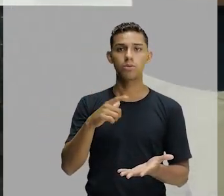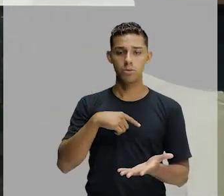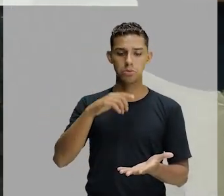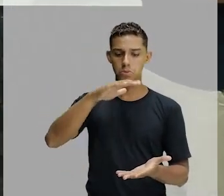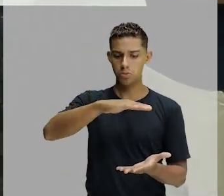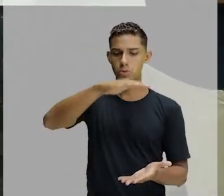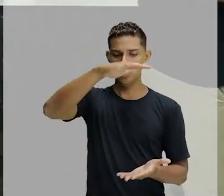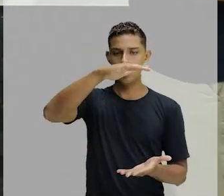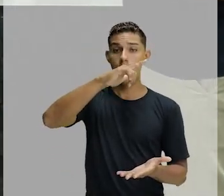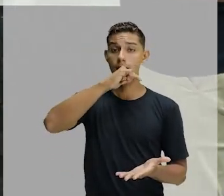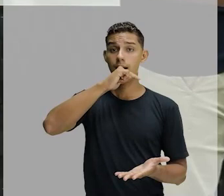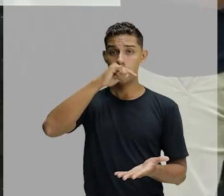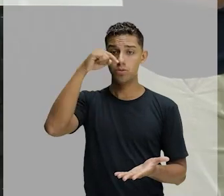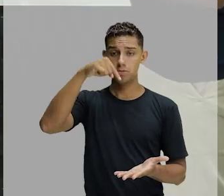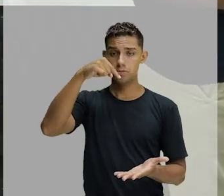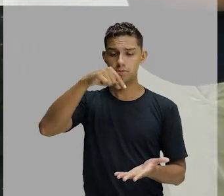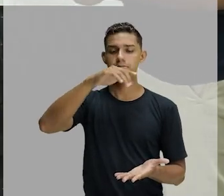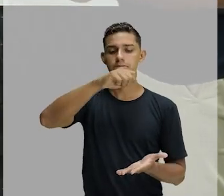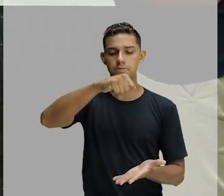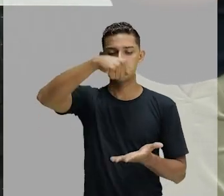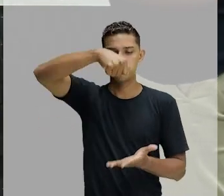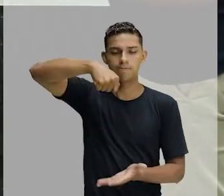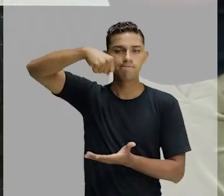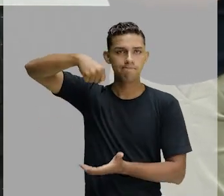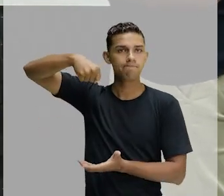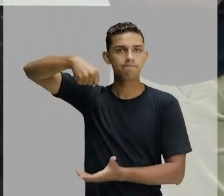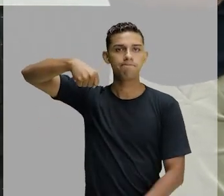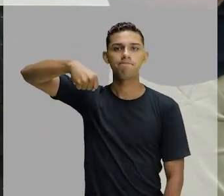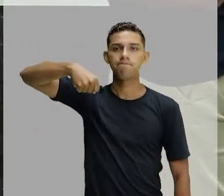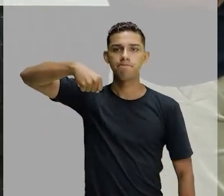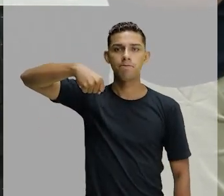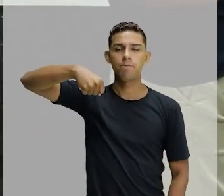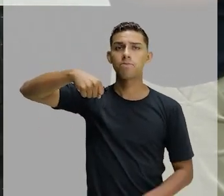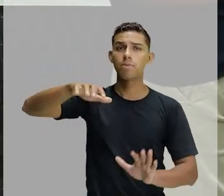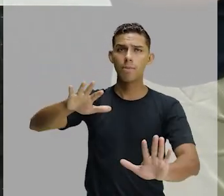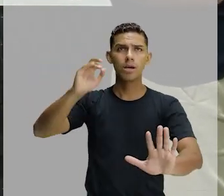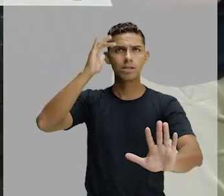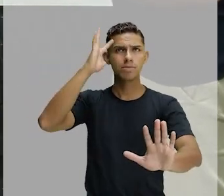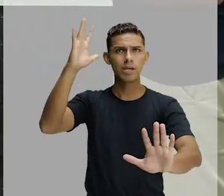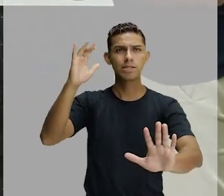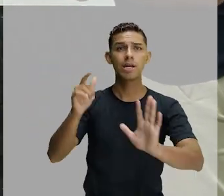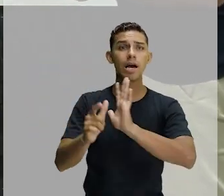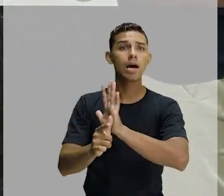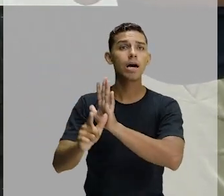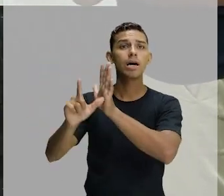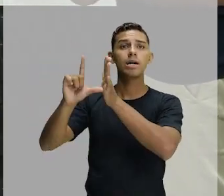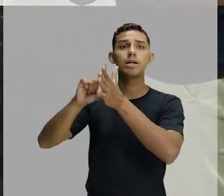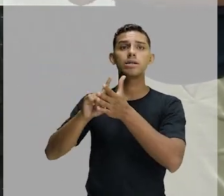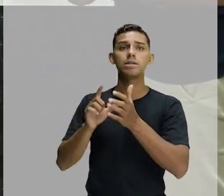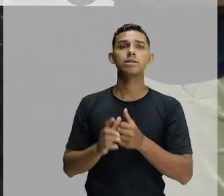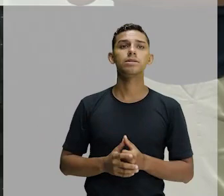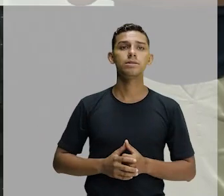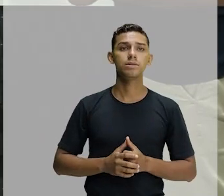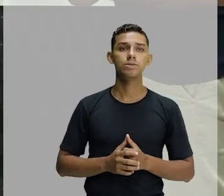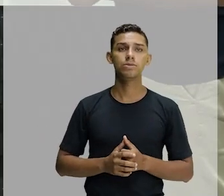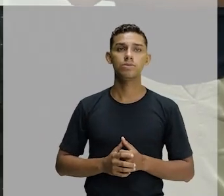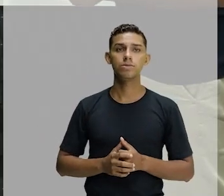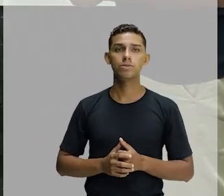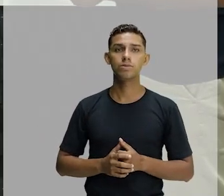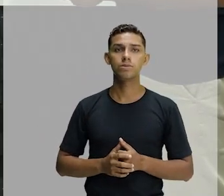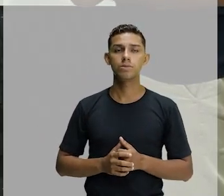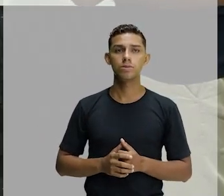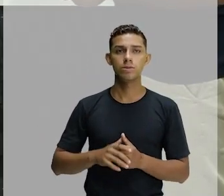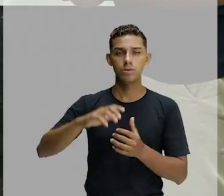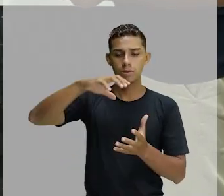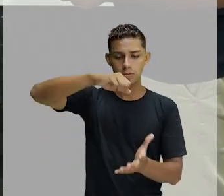certo? Mas imagina que antes de ligar essa torneira, eu tenha este